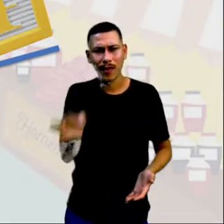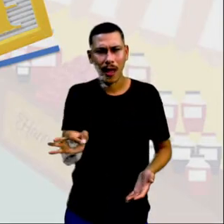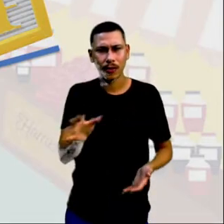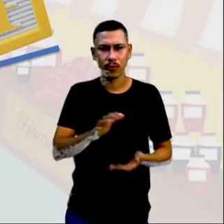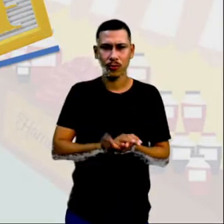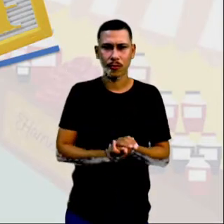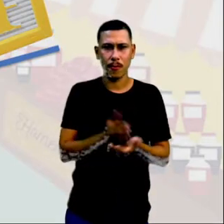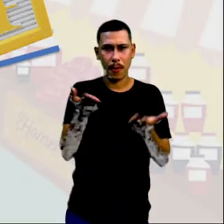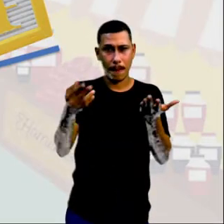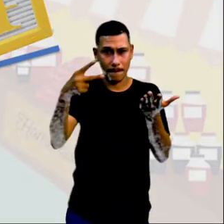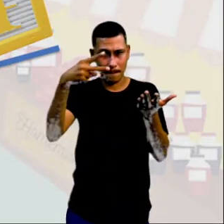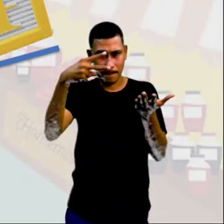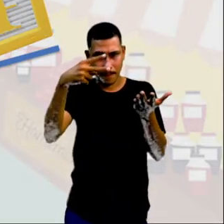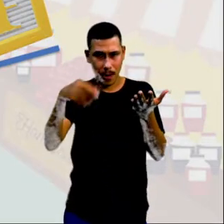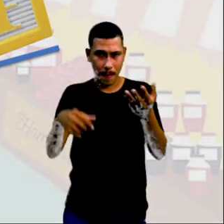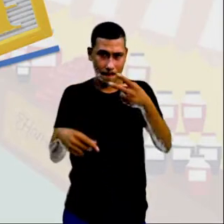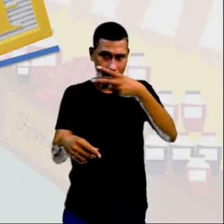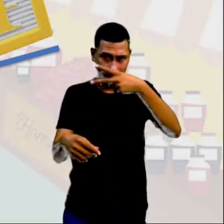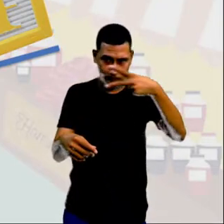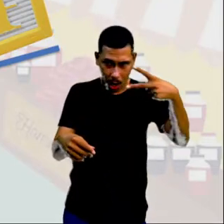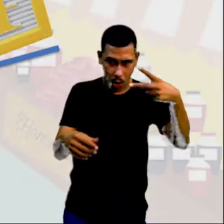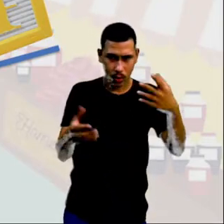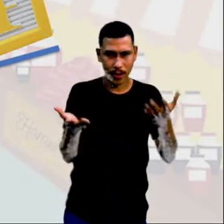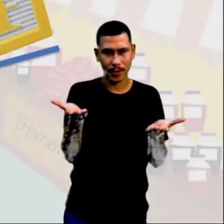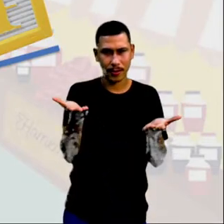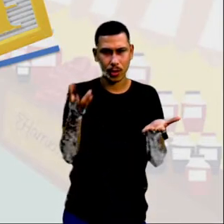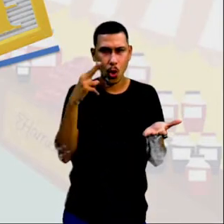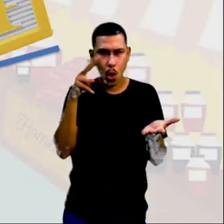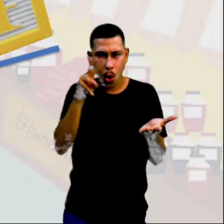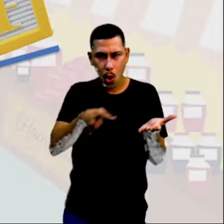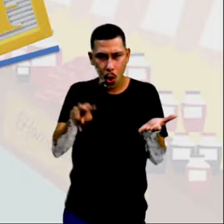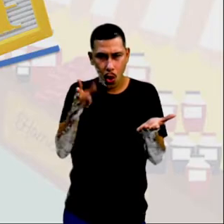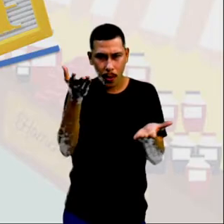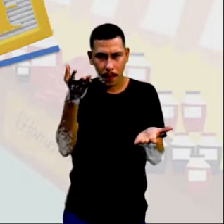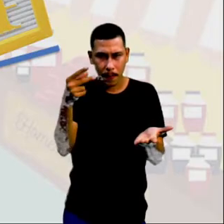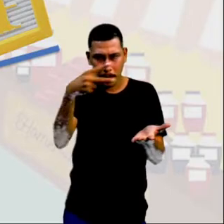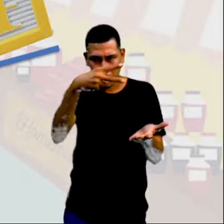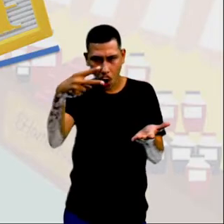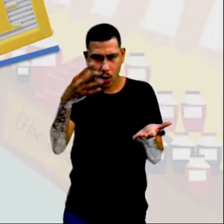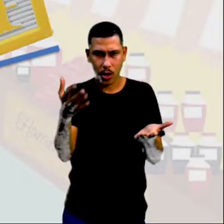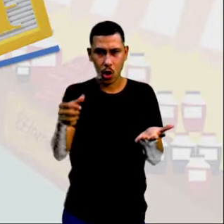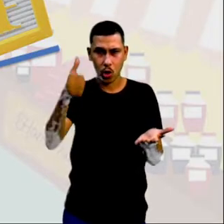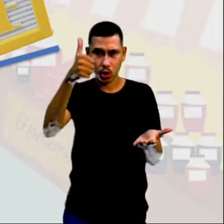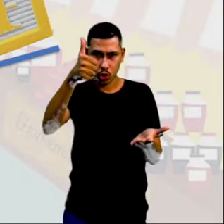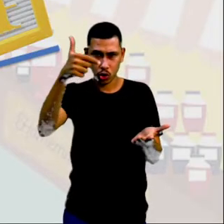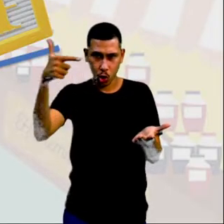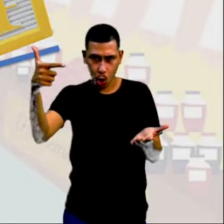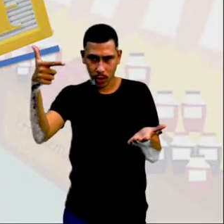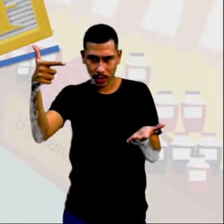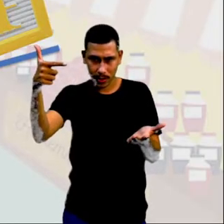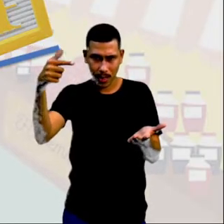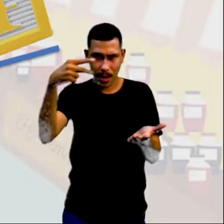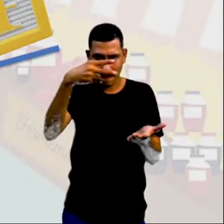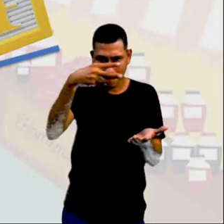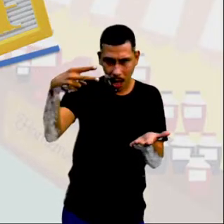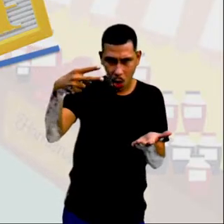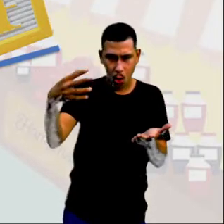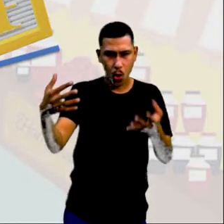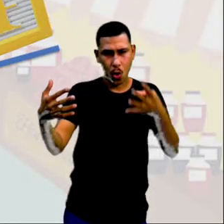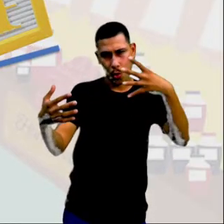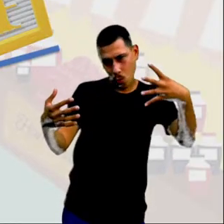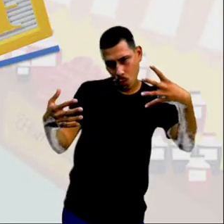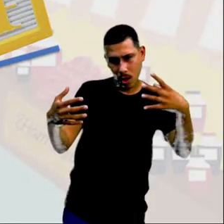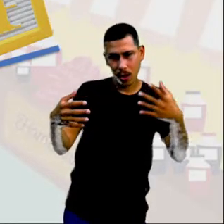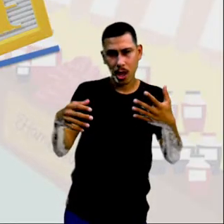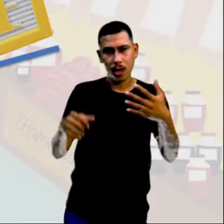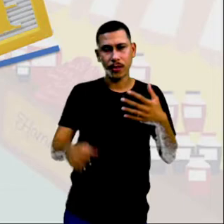que. Pois é. Desse lado aqui a gente tem 12 e a gente sabe que 12 é maior que o 4,